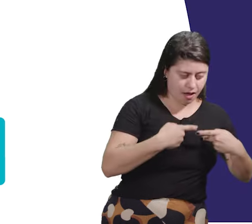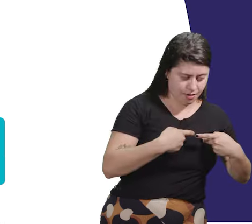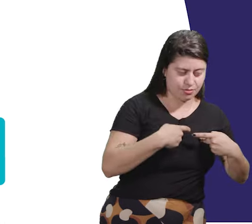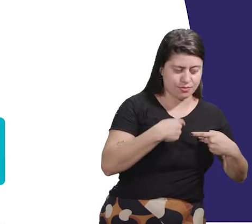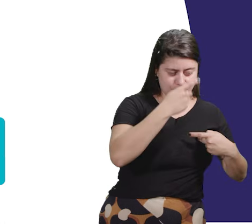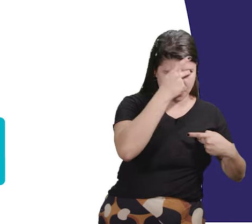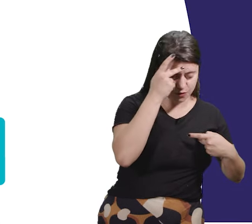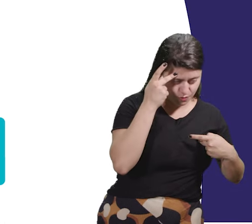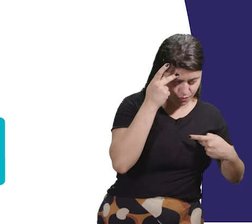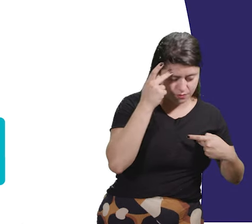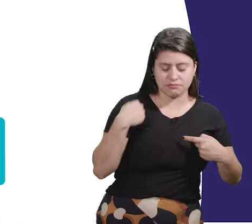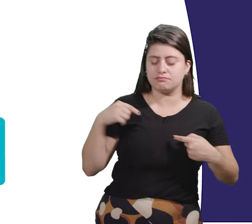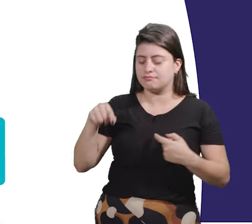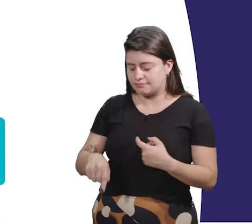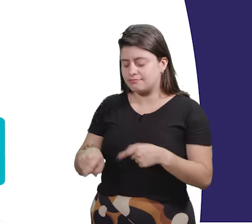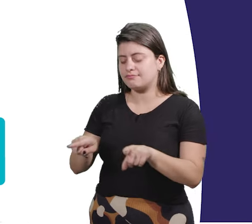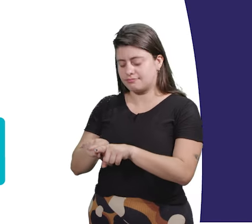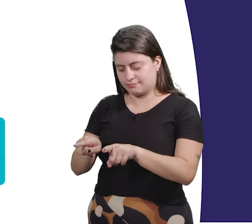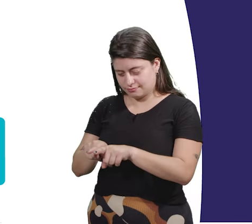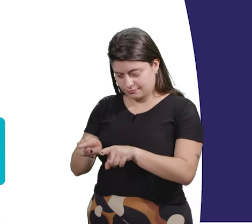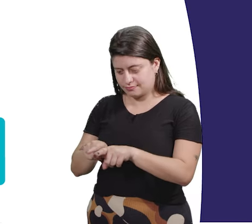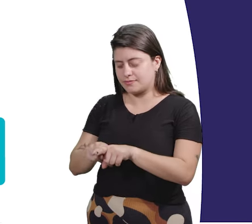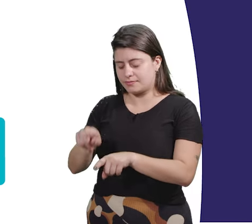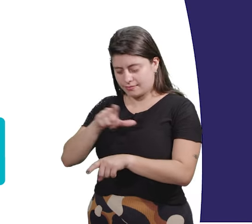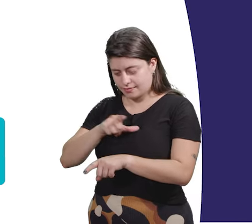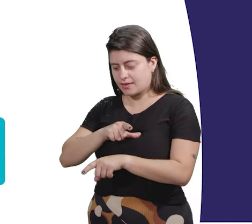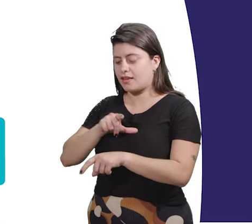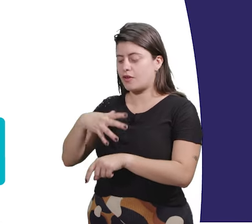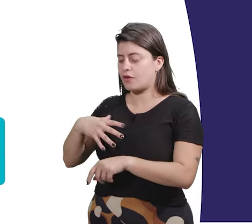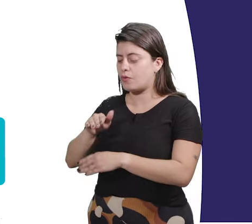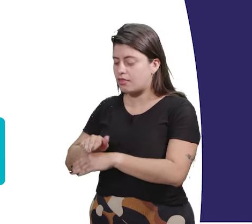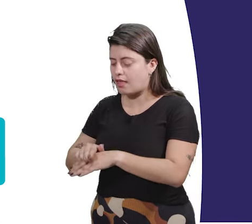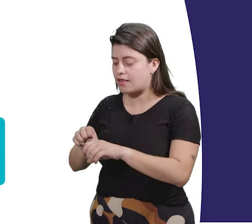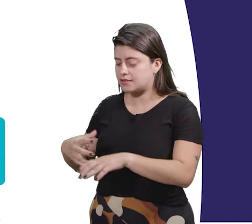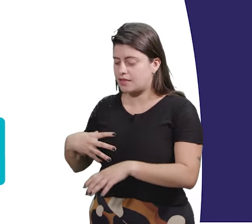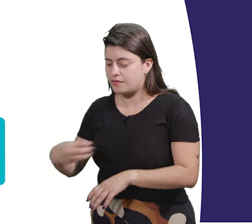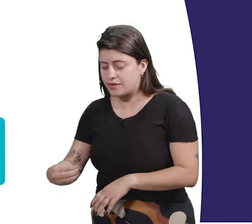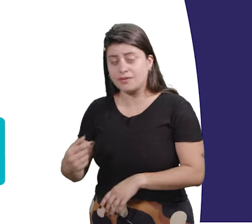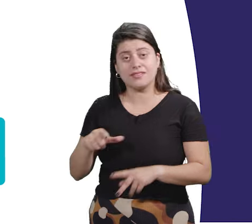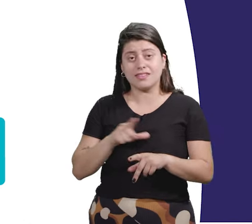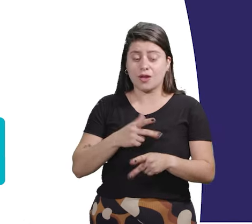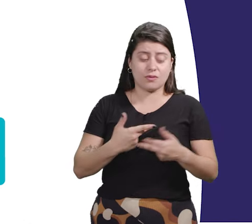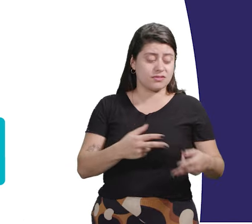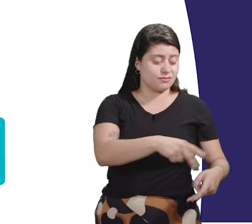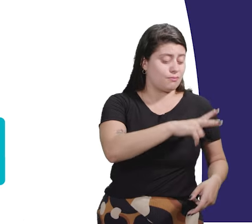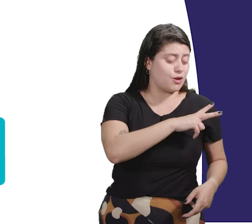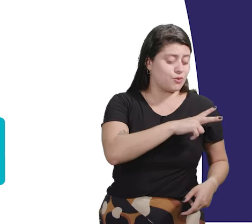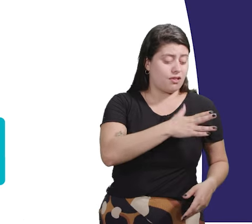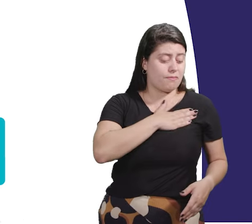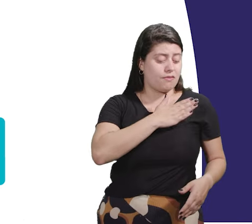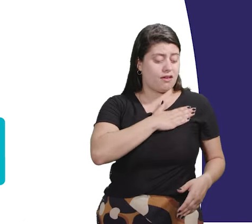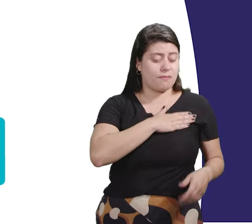Saber que você tem as suas funções e responsabilidades enquanto pai, mas ao mesmo tempo você também tem o seu espaço ali de necessidades pessoais, individuais,